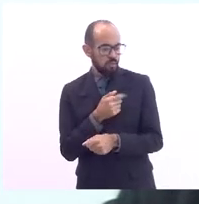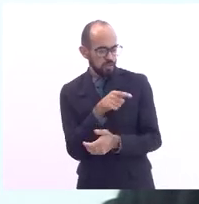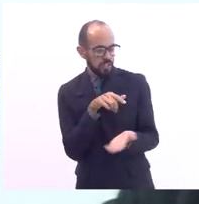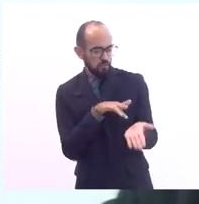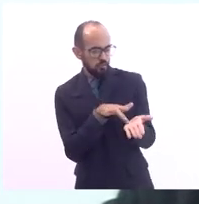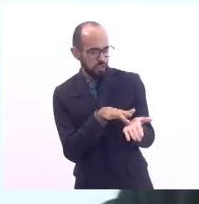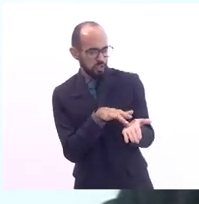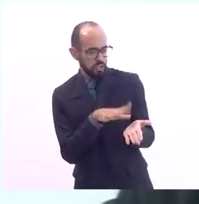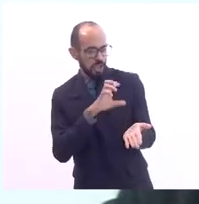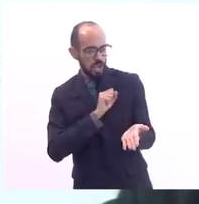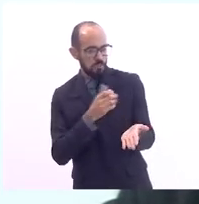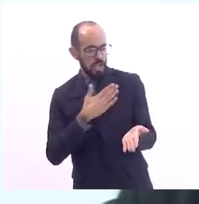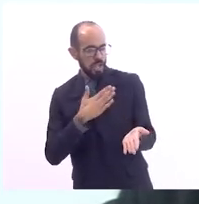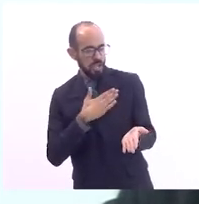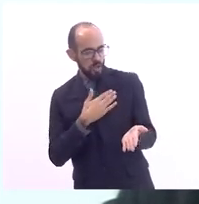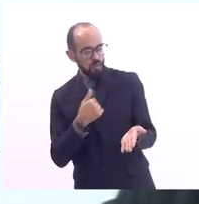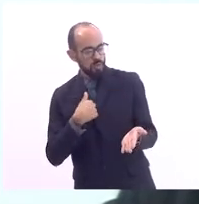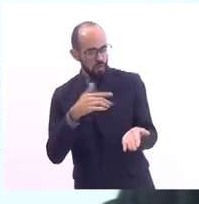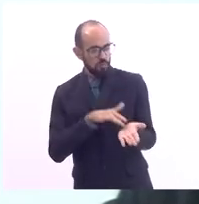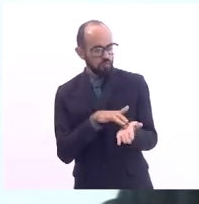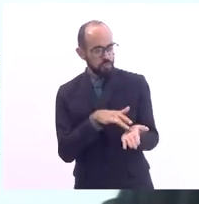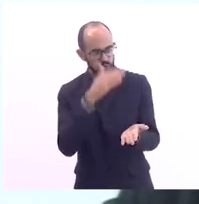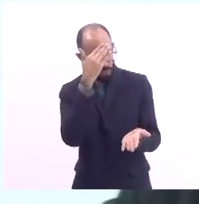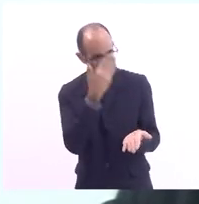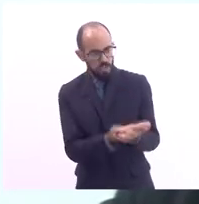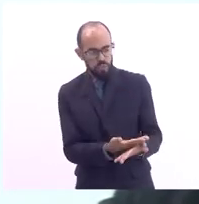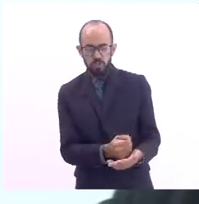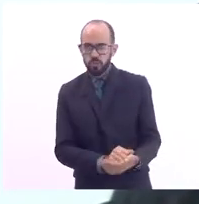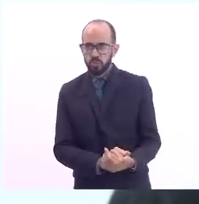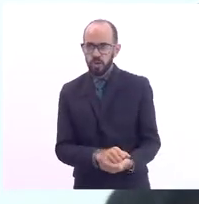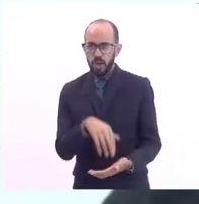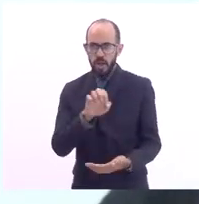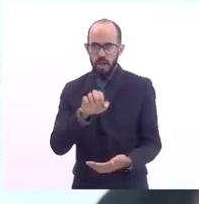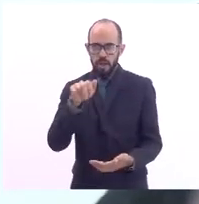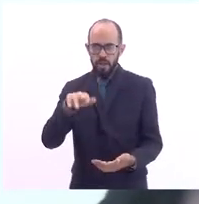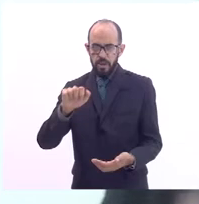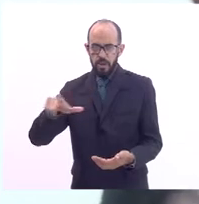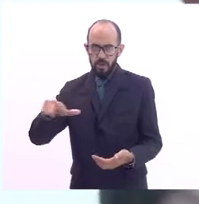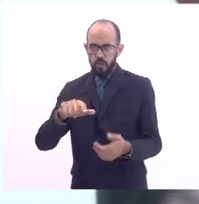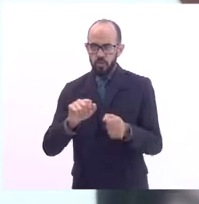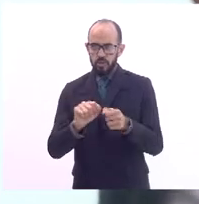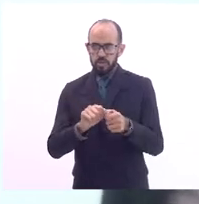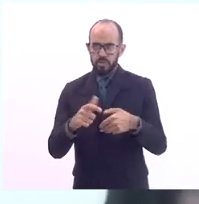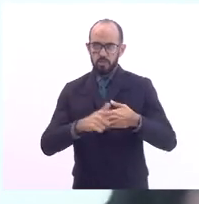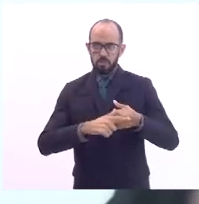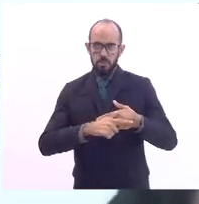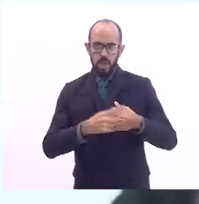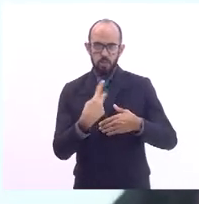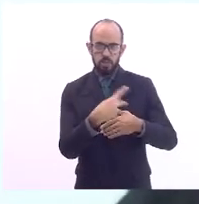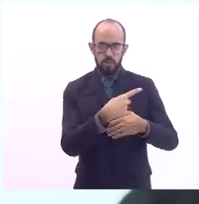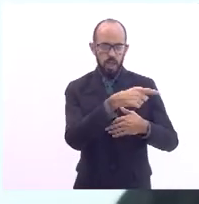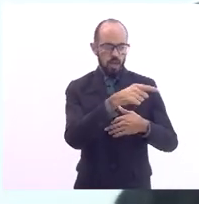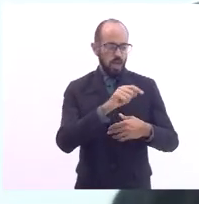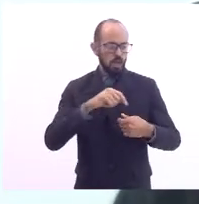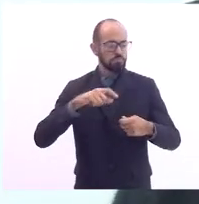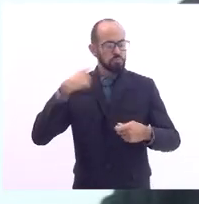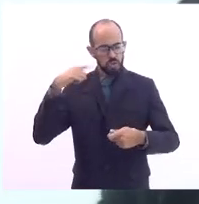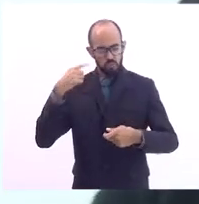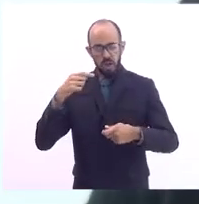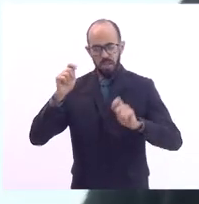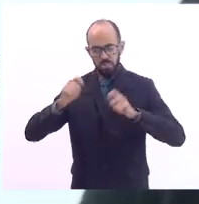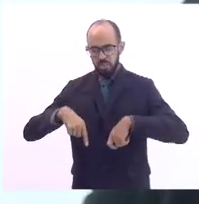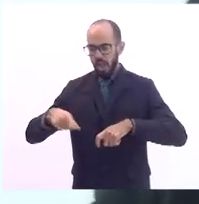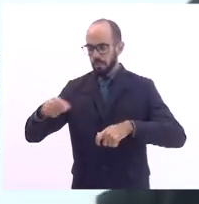me multa e eu finge que estou multado. A Enel está fazendo o papel dela. Tem recurso, eu sou advogado, eu vou